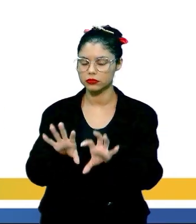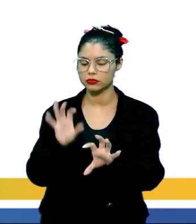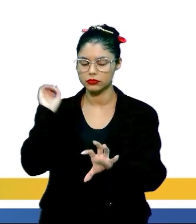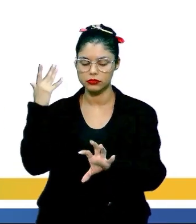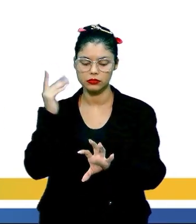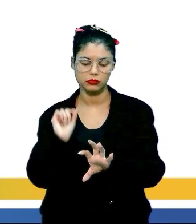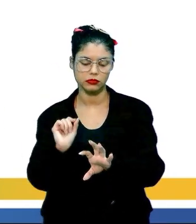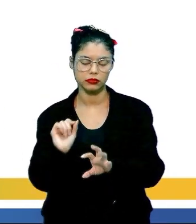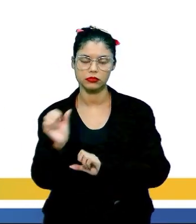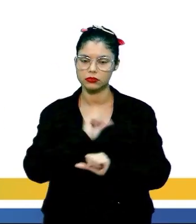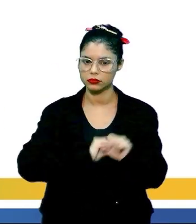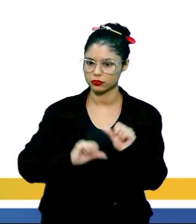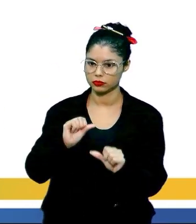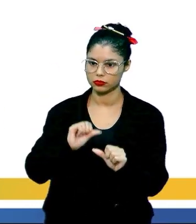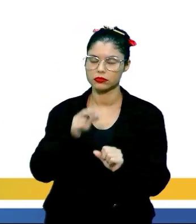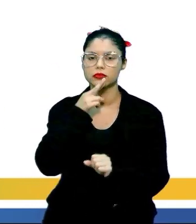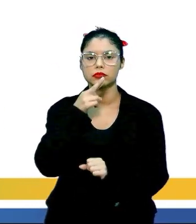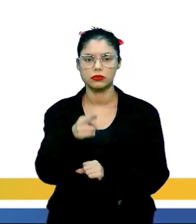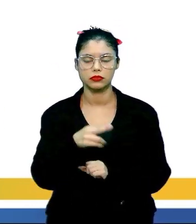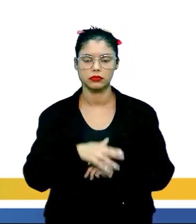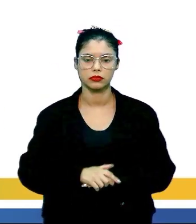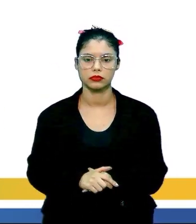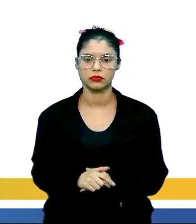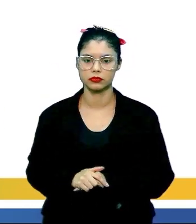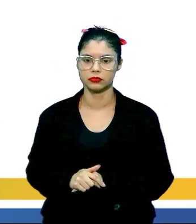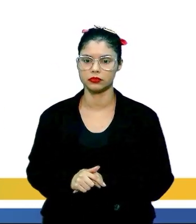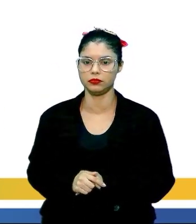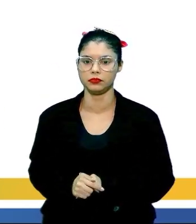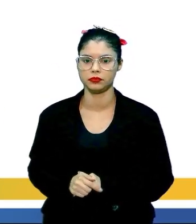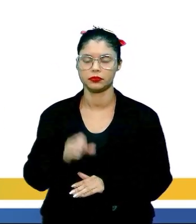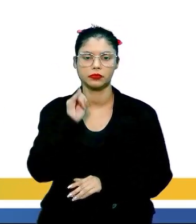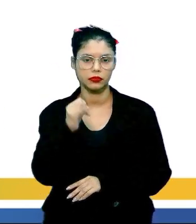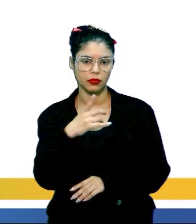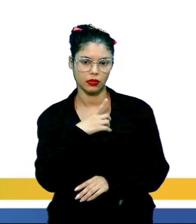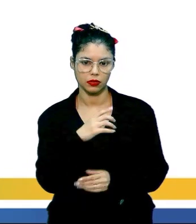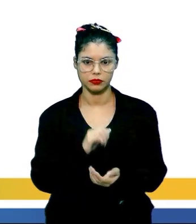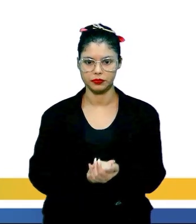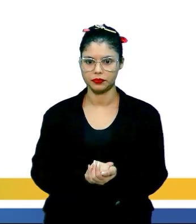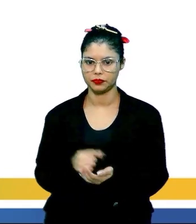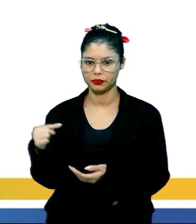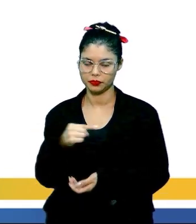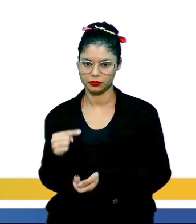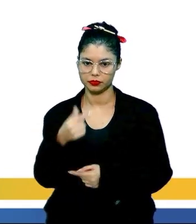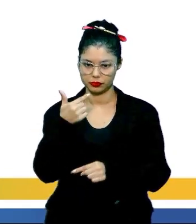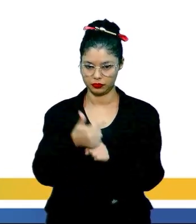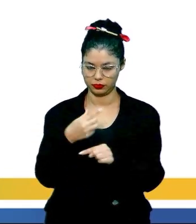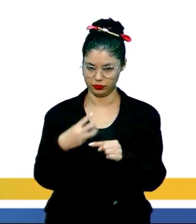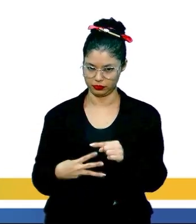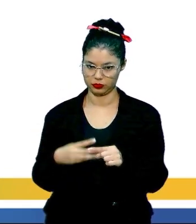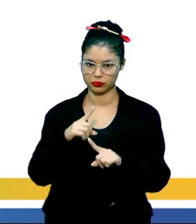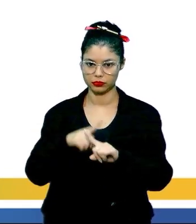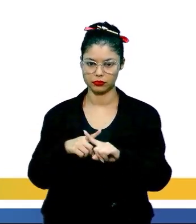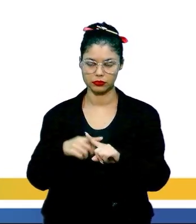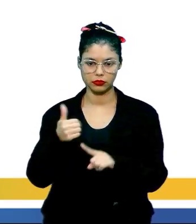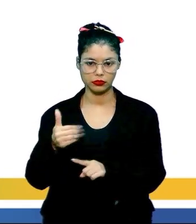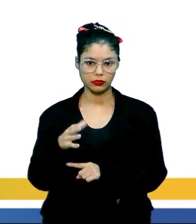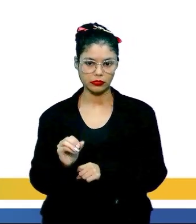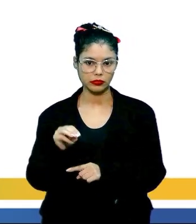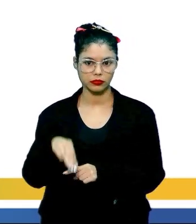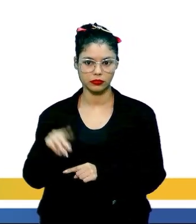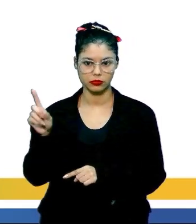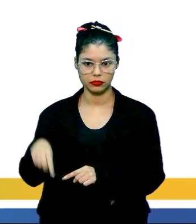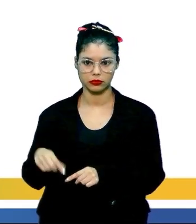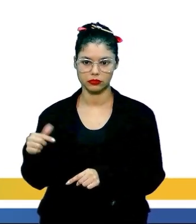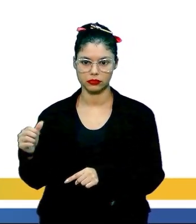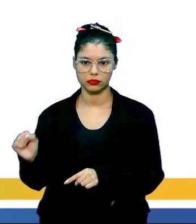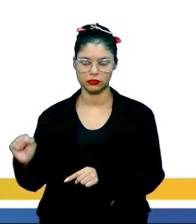não vai estar alterando o resultado. Se temos menos 2 terços vezes 10 metros por